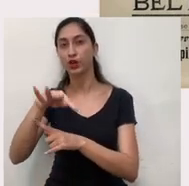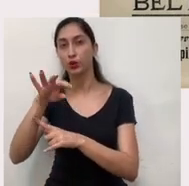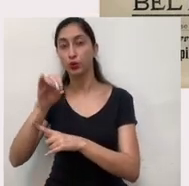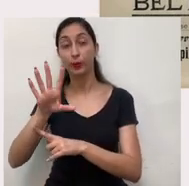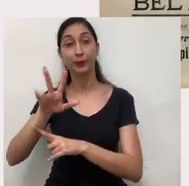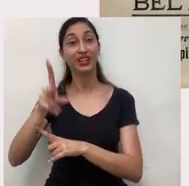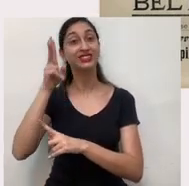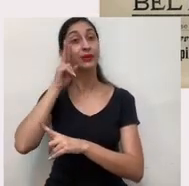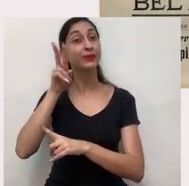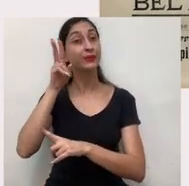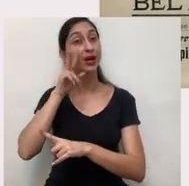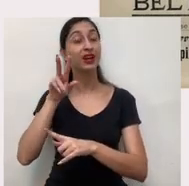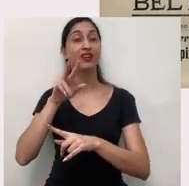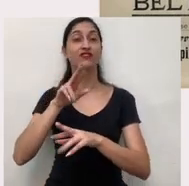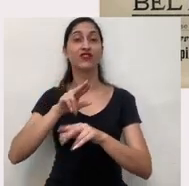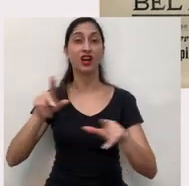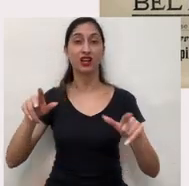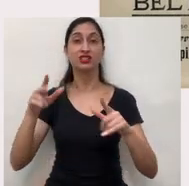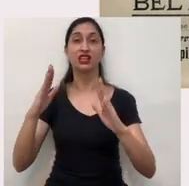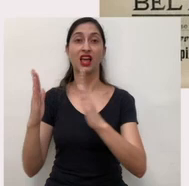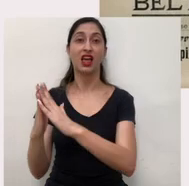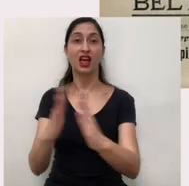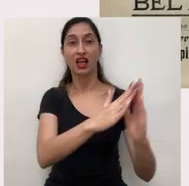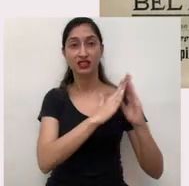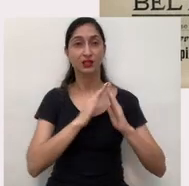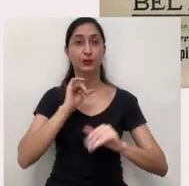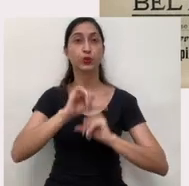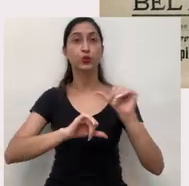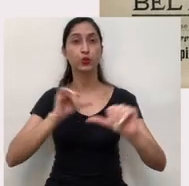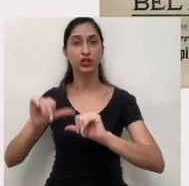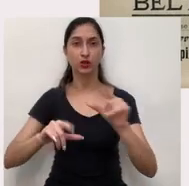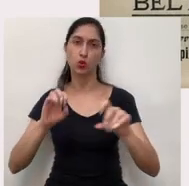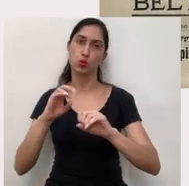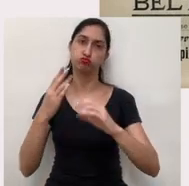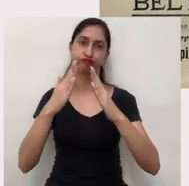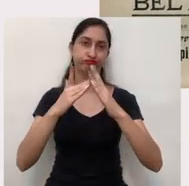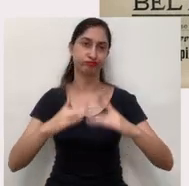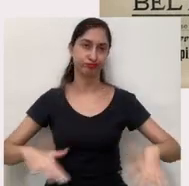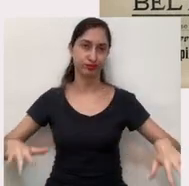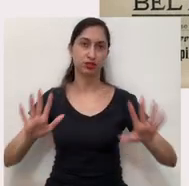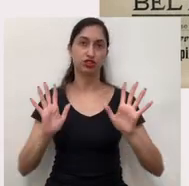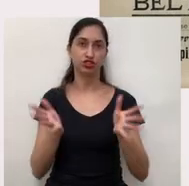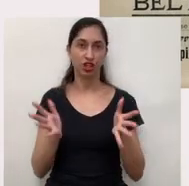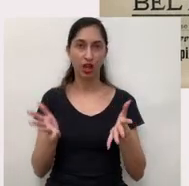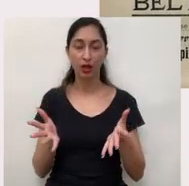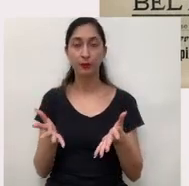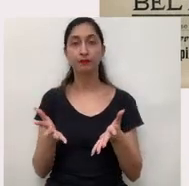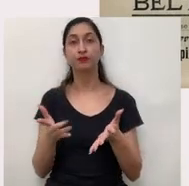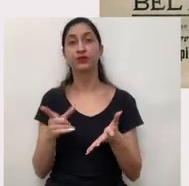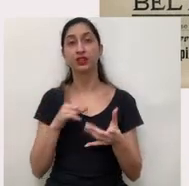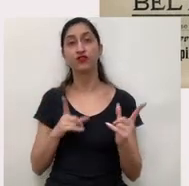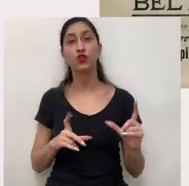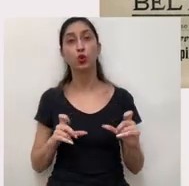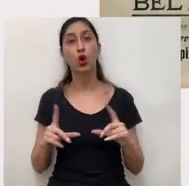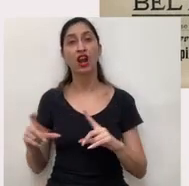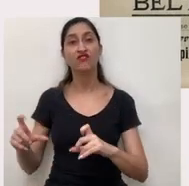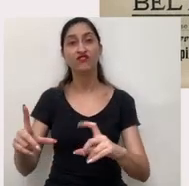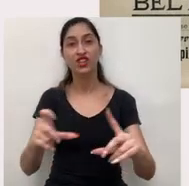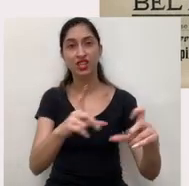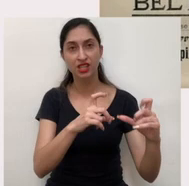que foram modificadas ou demolidas. Então,